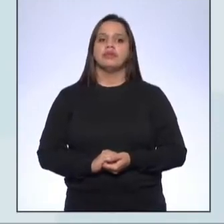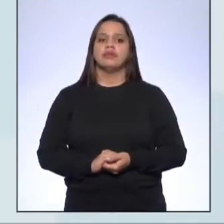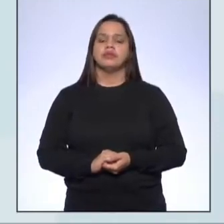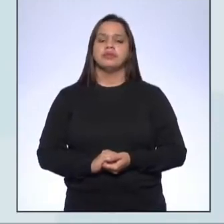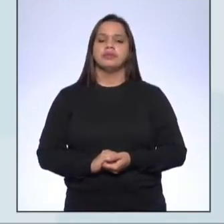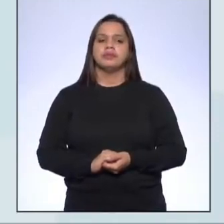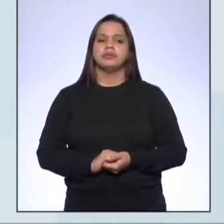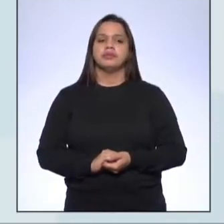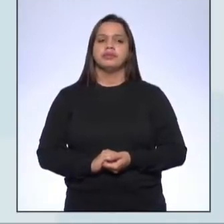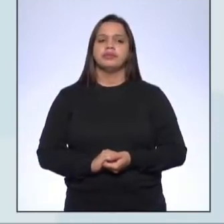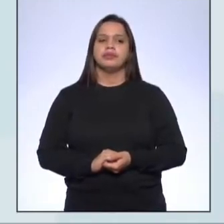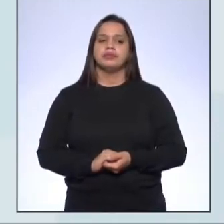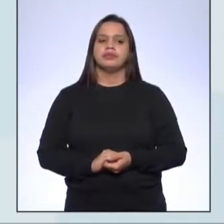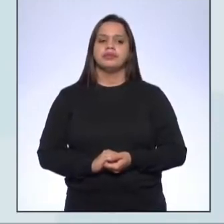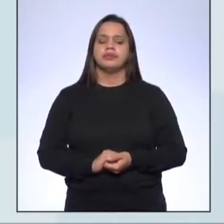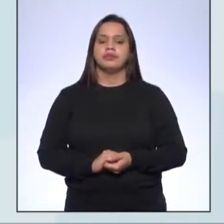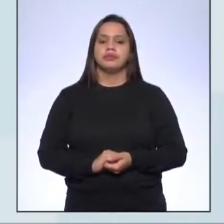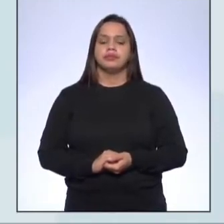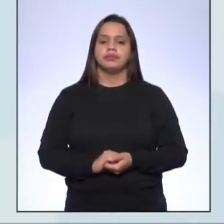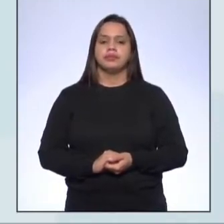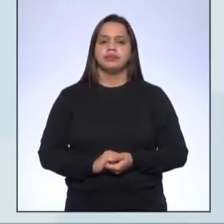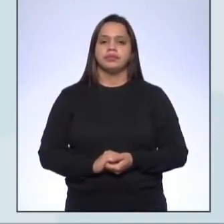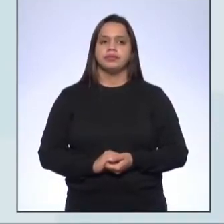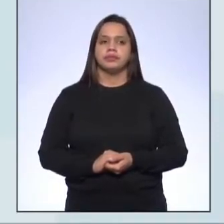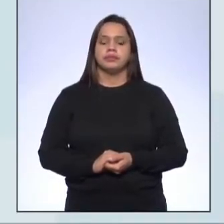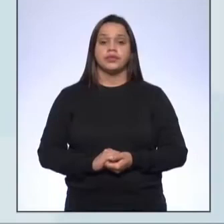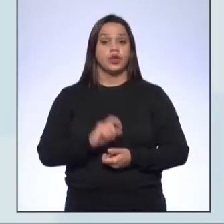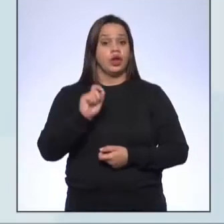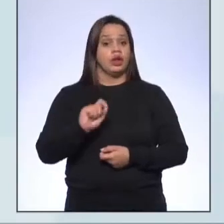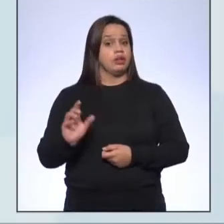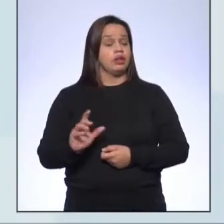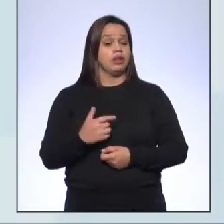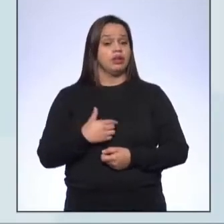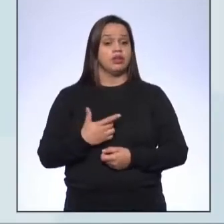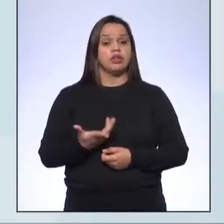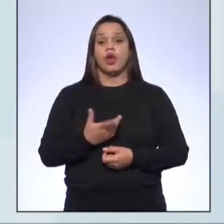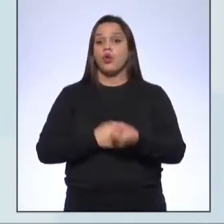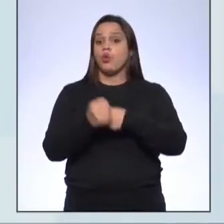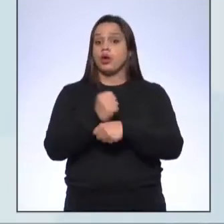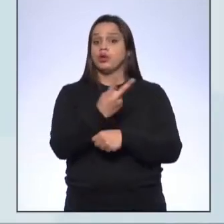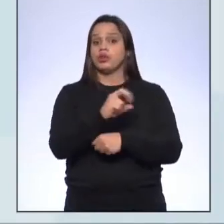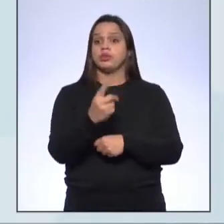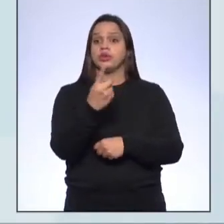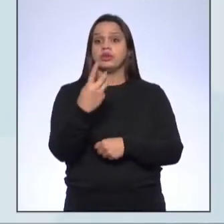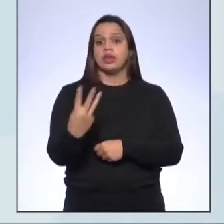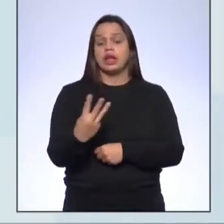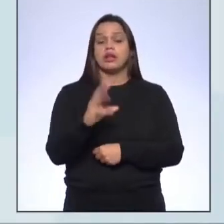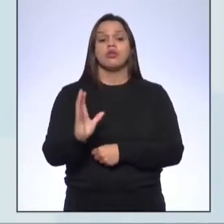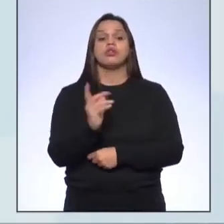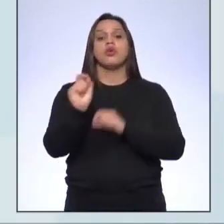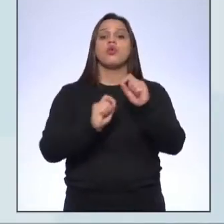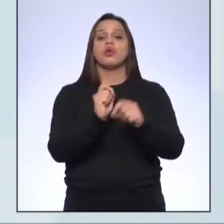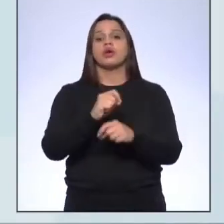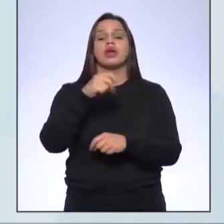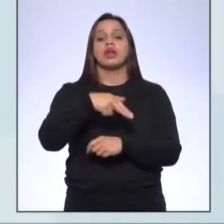2013? A. Flood. Então, o que aconteceu na Nova Zelândia em 2013? A. Flood and